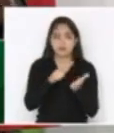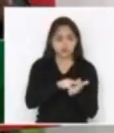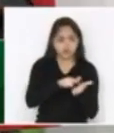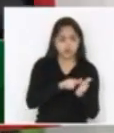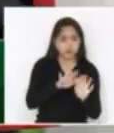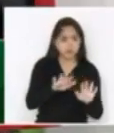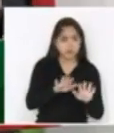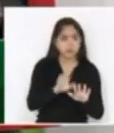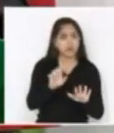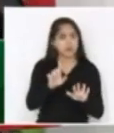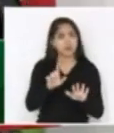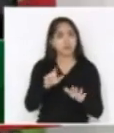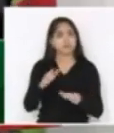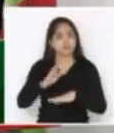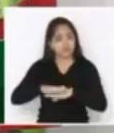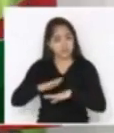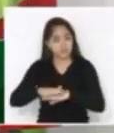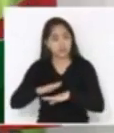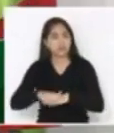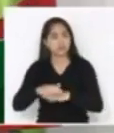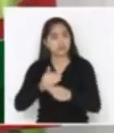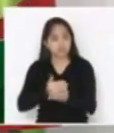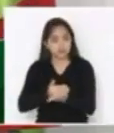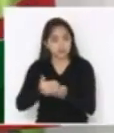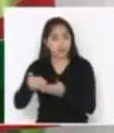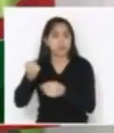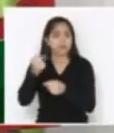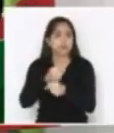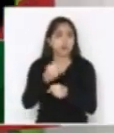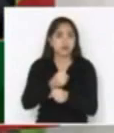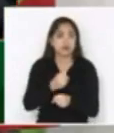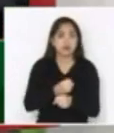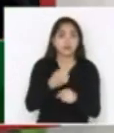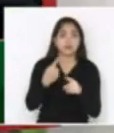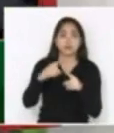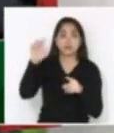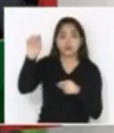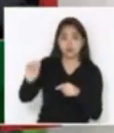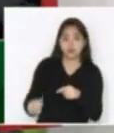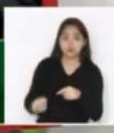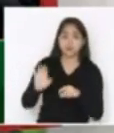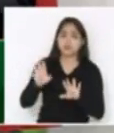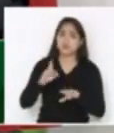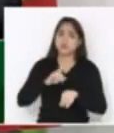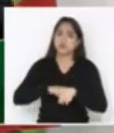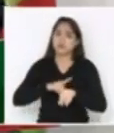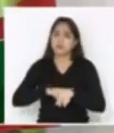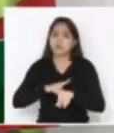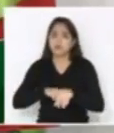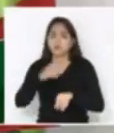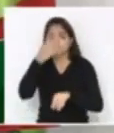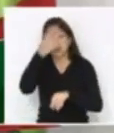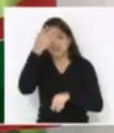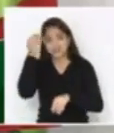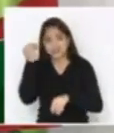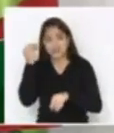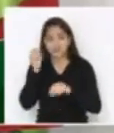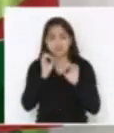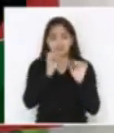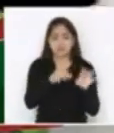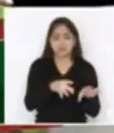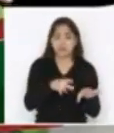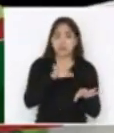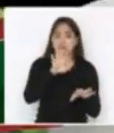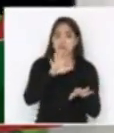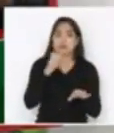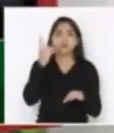prática. Porque o Sul já houve muitos momentos do esquecimento, quando os deputados,